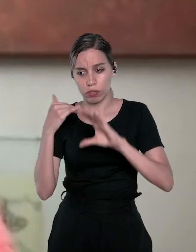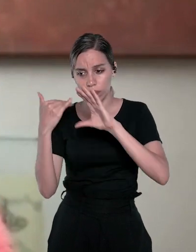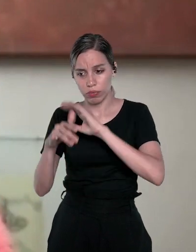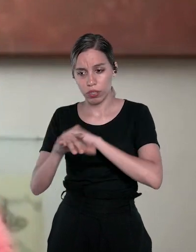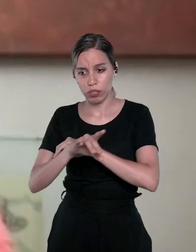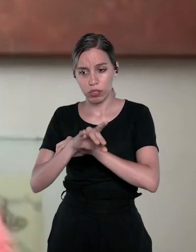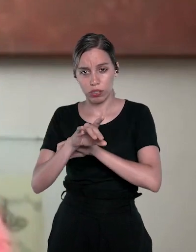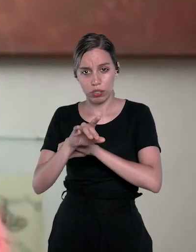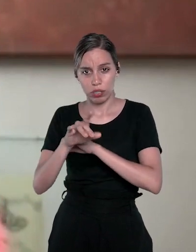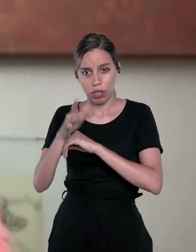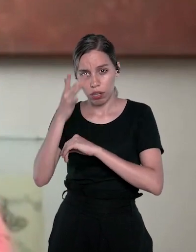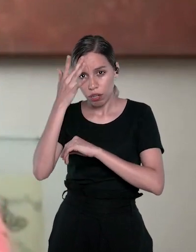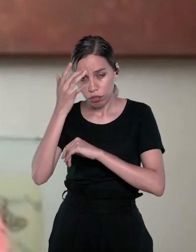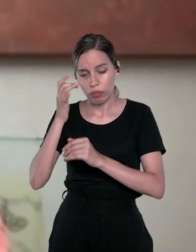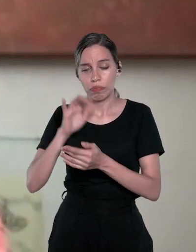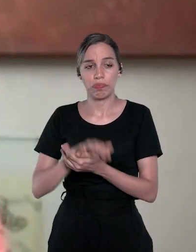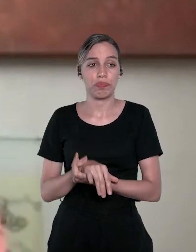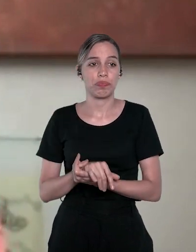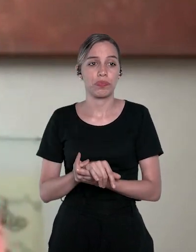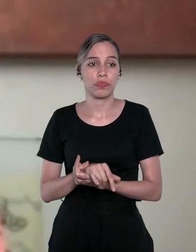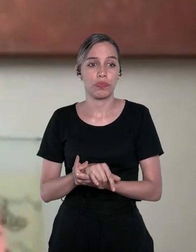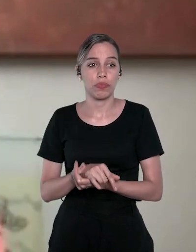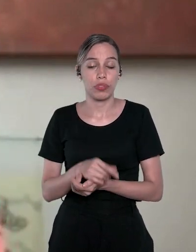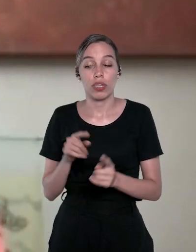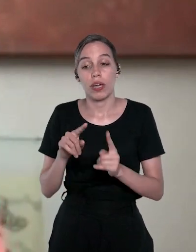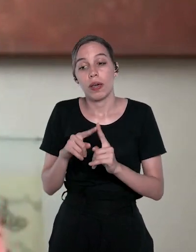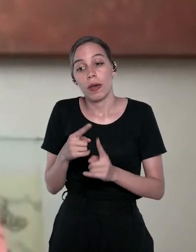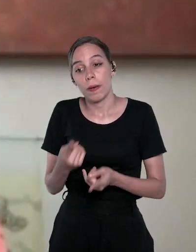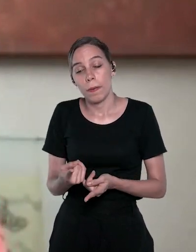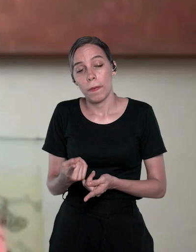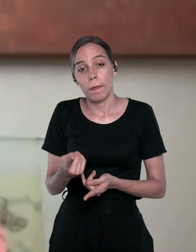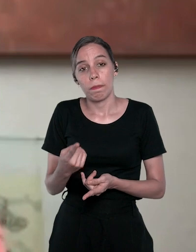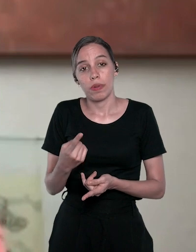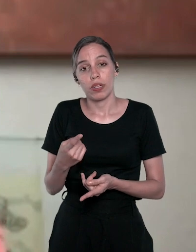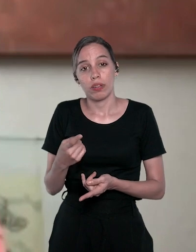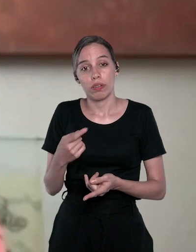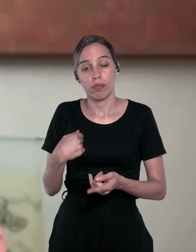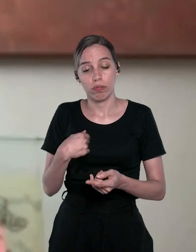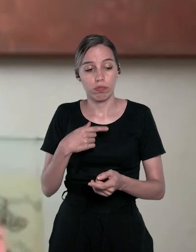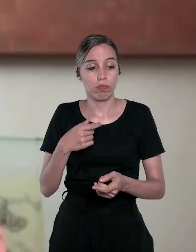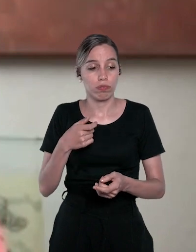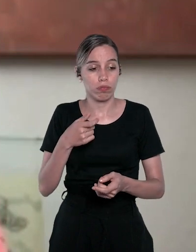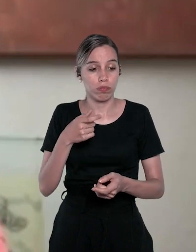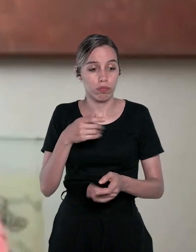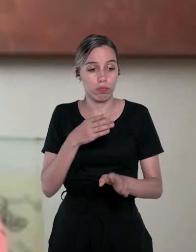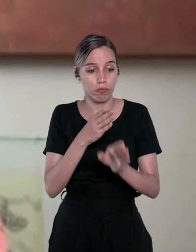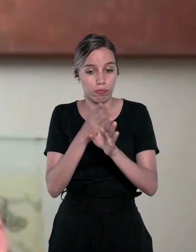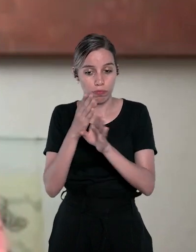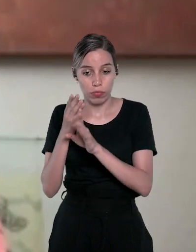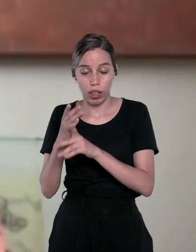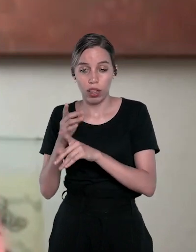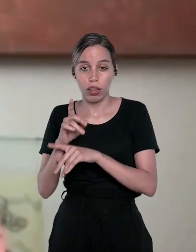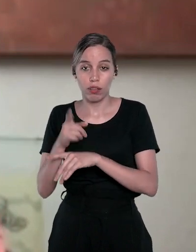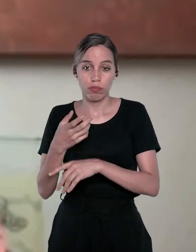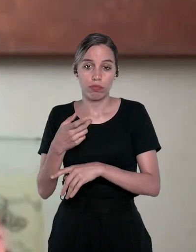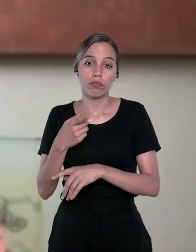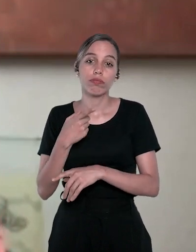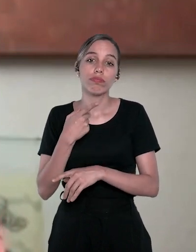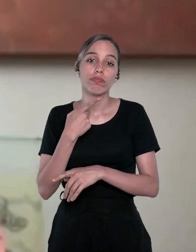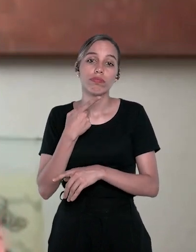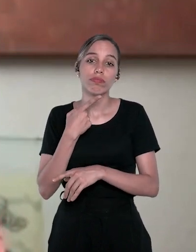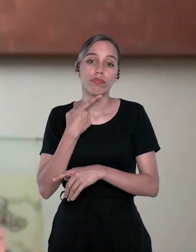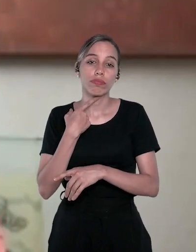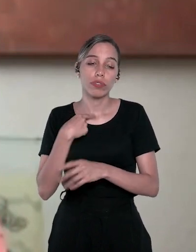a criação textual também me despertou o interesse para a ficção. Eu comecei a